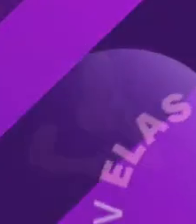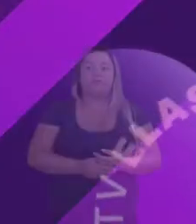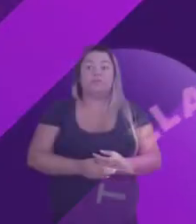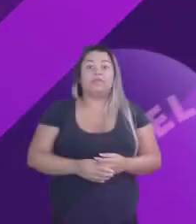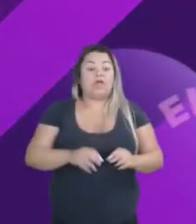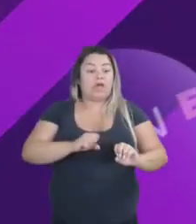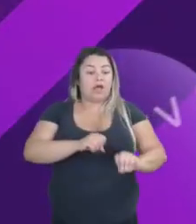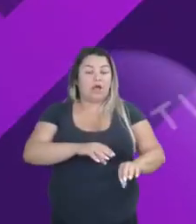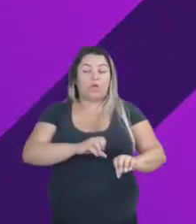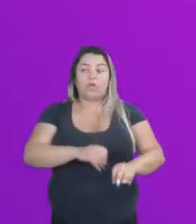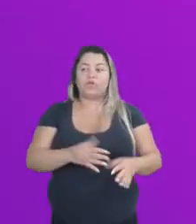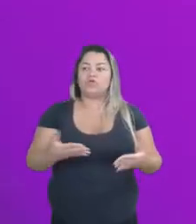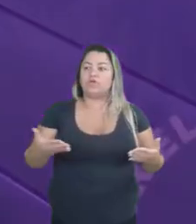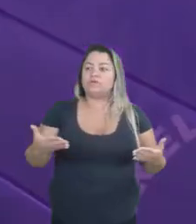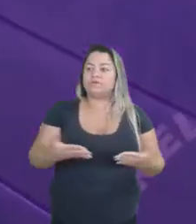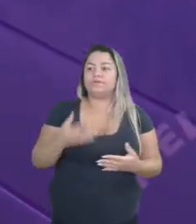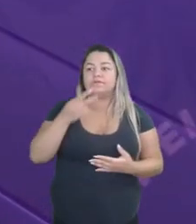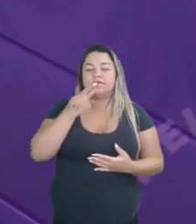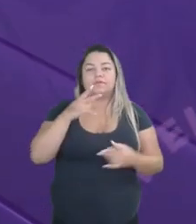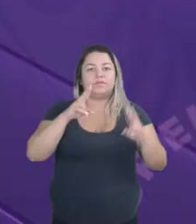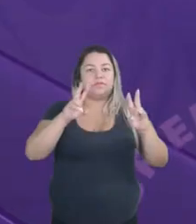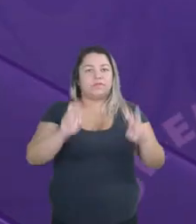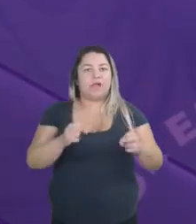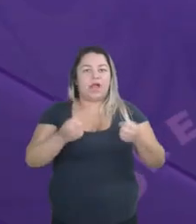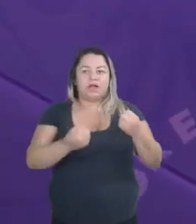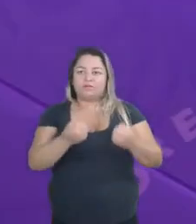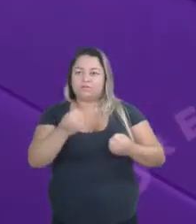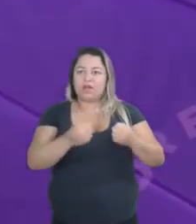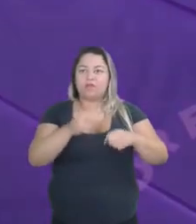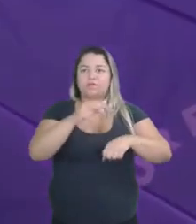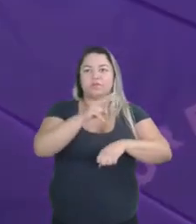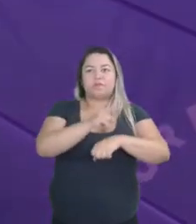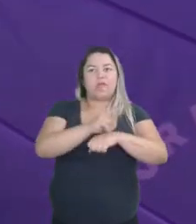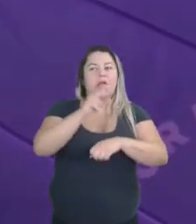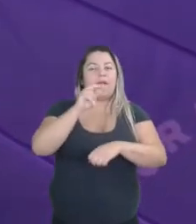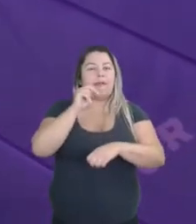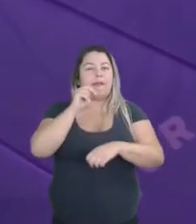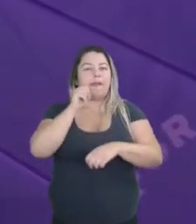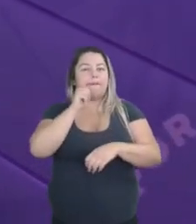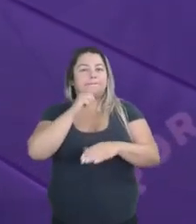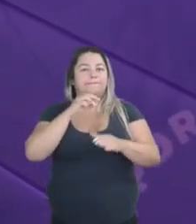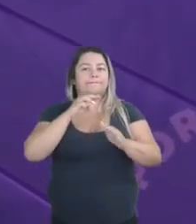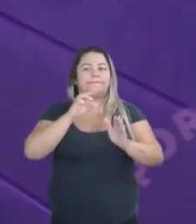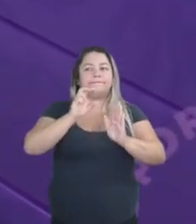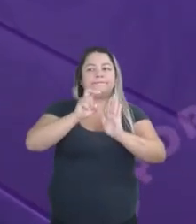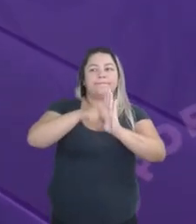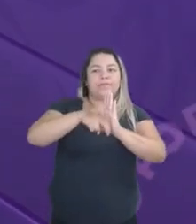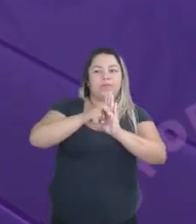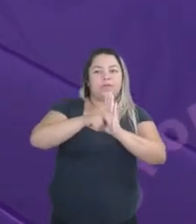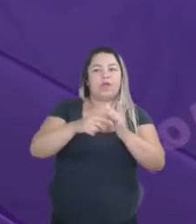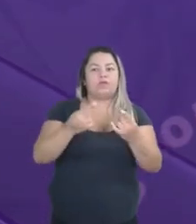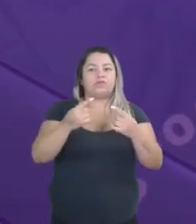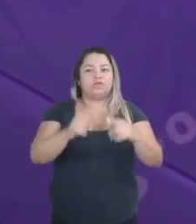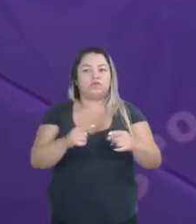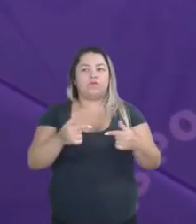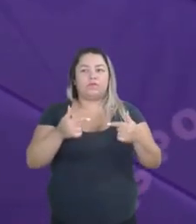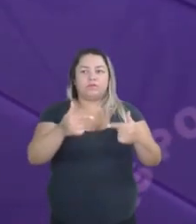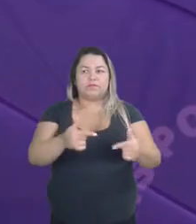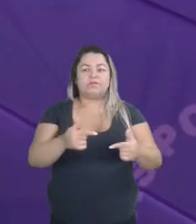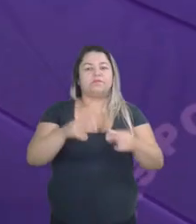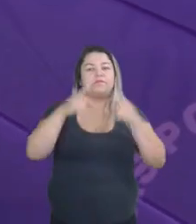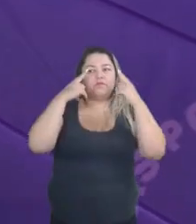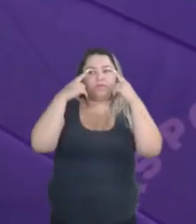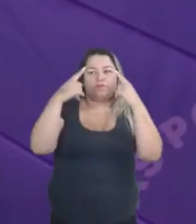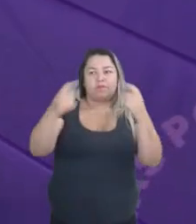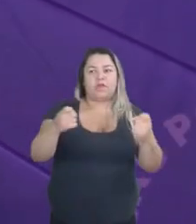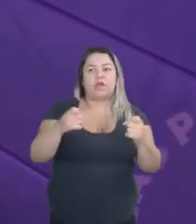Na aula de hoje vamos falar sobre a Patrulha Maria da Penha, desafios no combate à violência contra as mulheres, com a